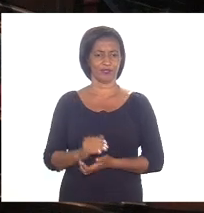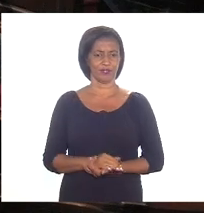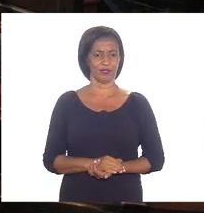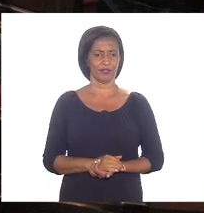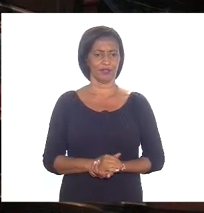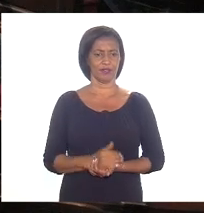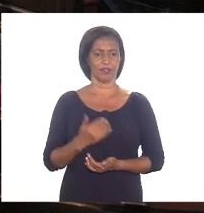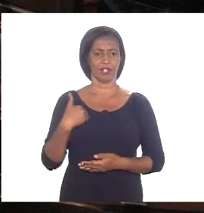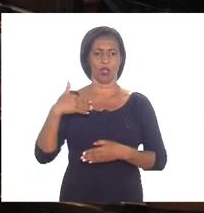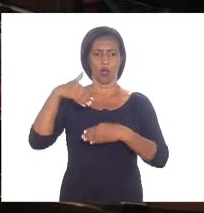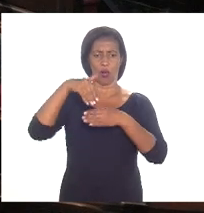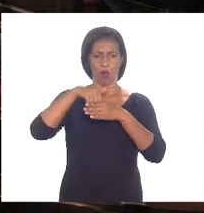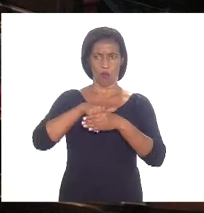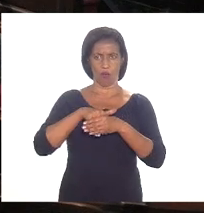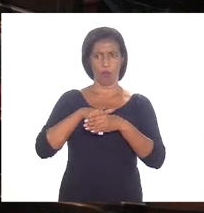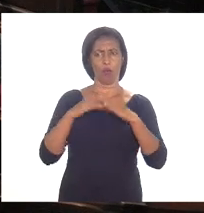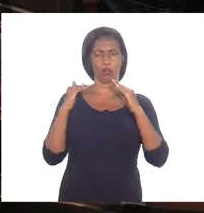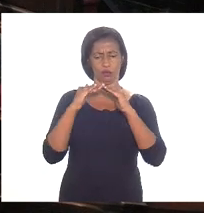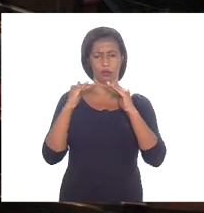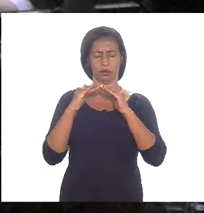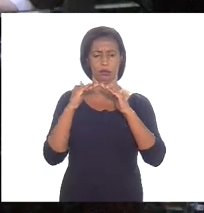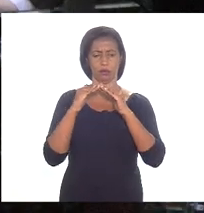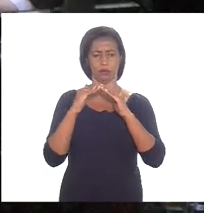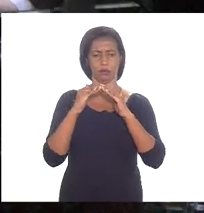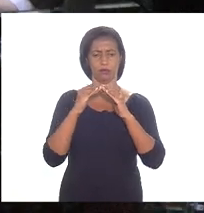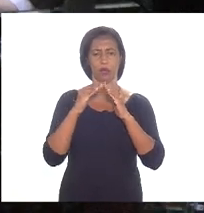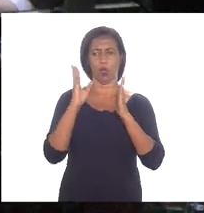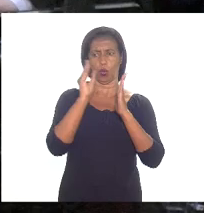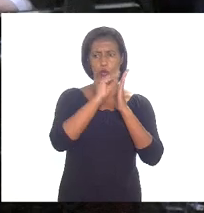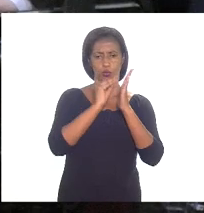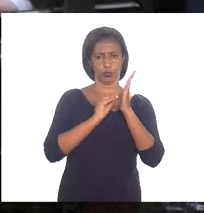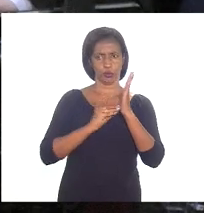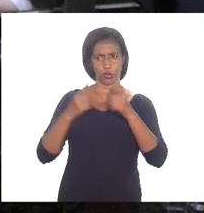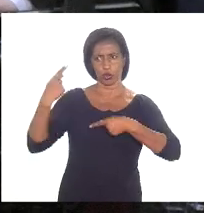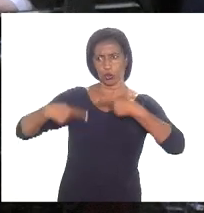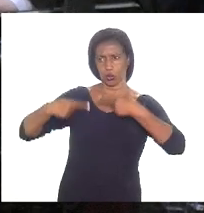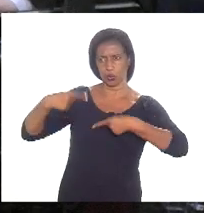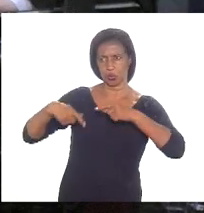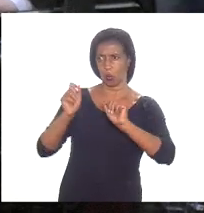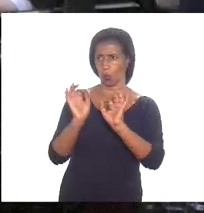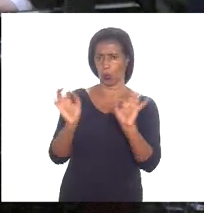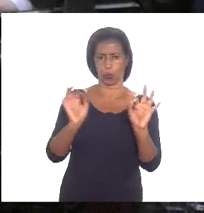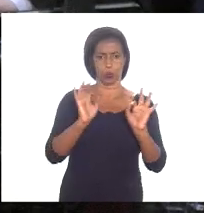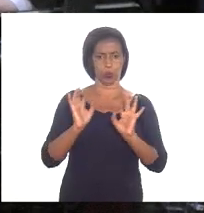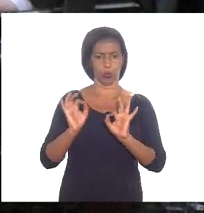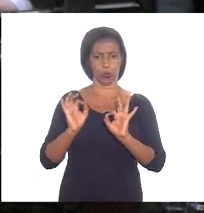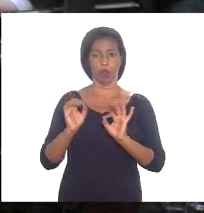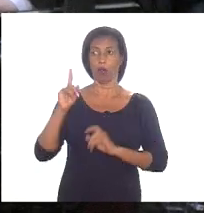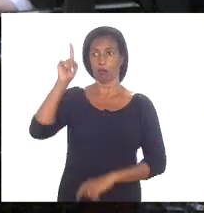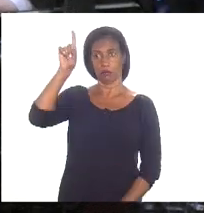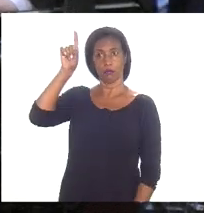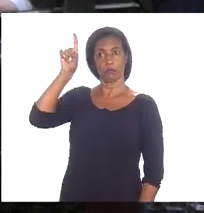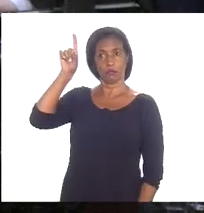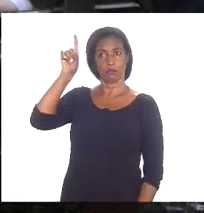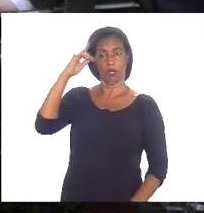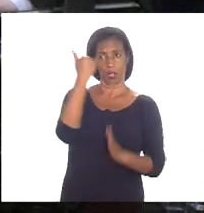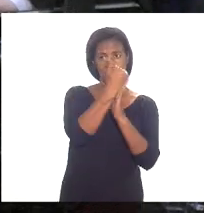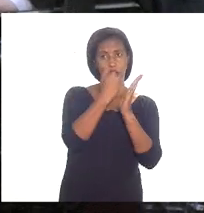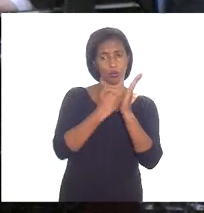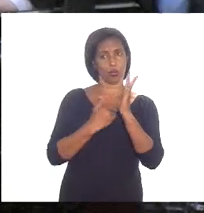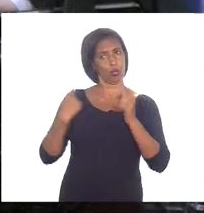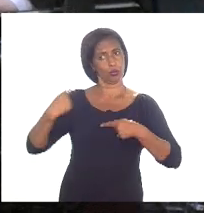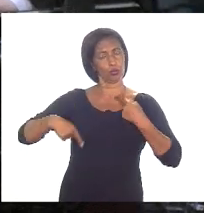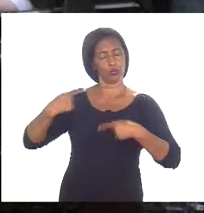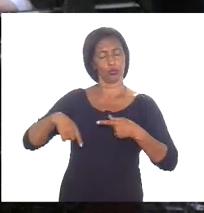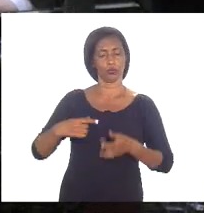Voto favorável, senhor presidente. Com os pareceres emitidos em discussão. Não havendo quem queira... discutir, presidente. Presidente, questão de ordem.